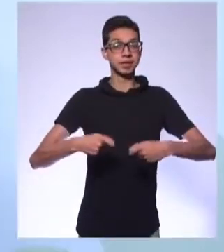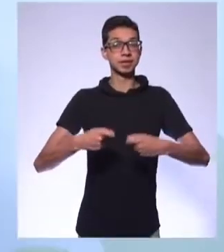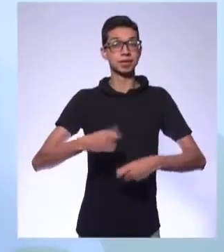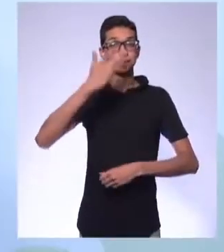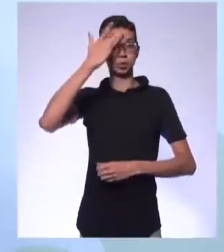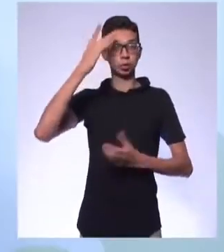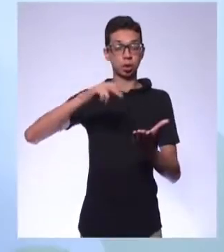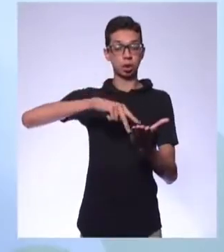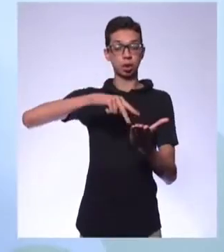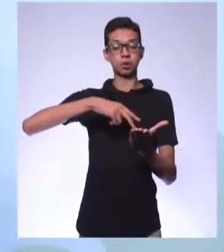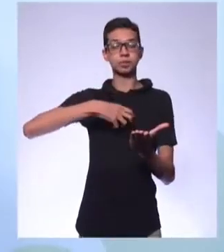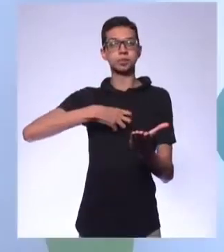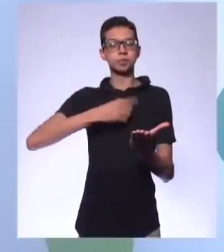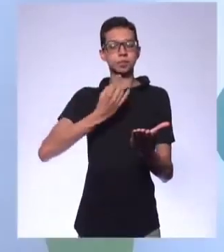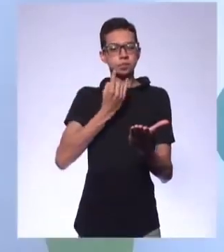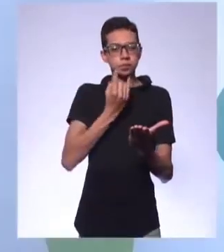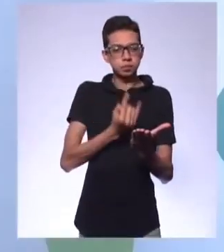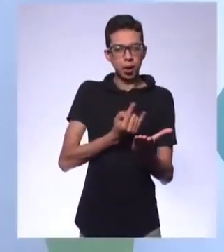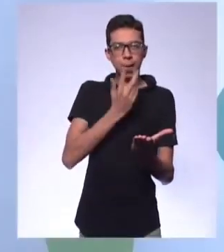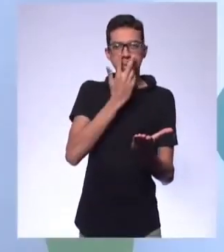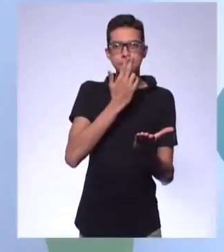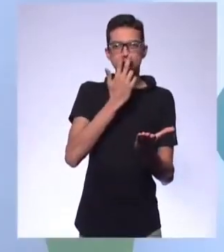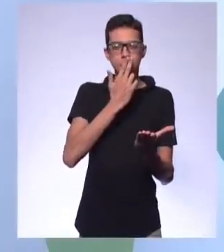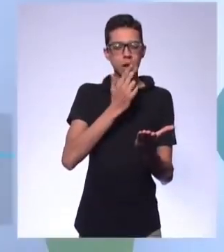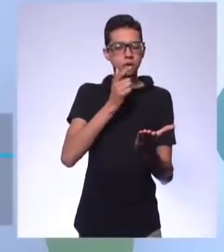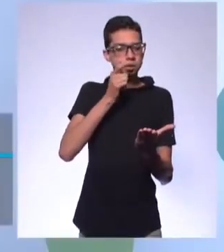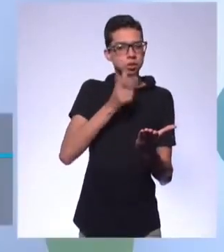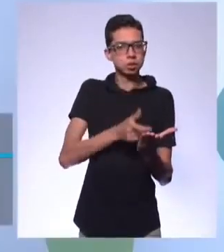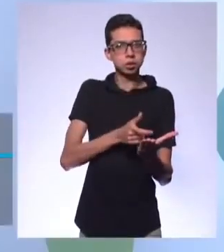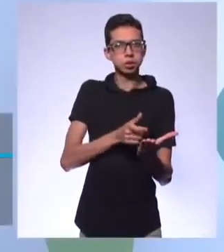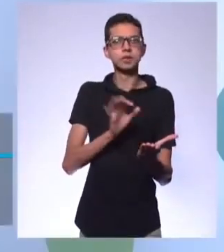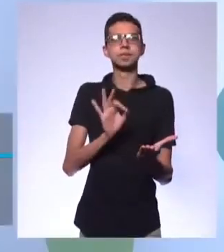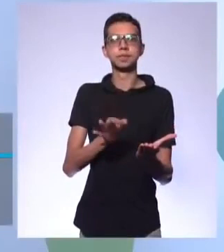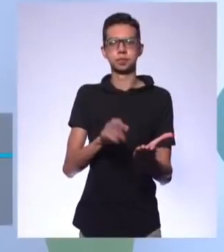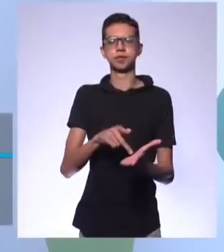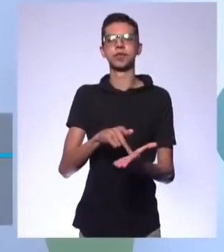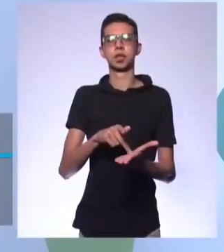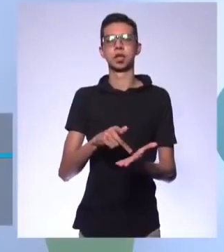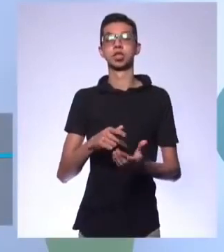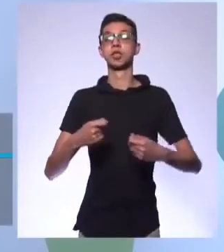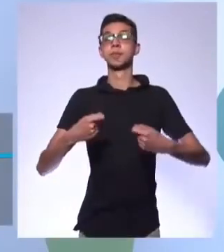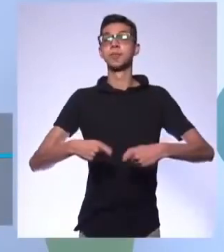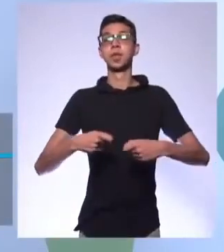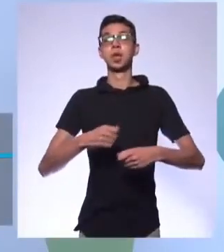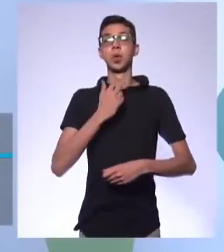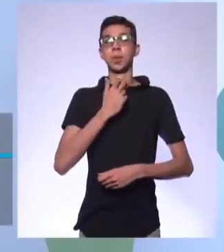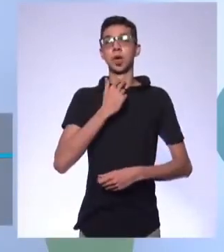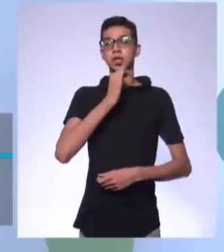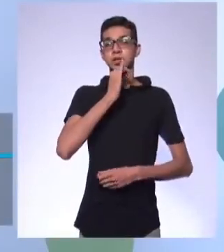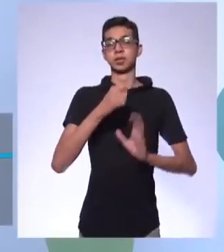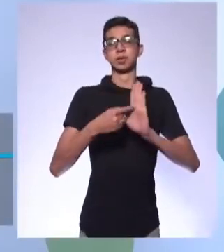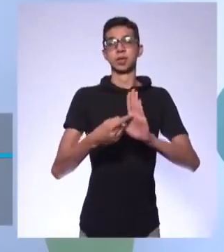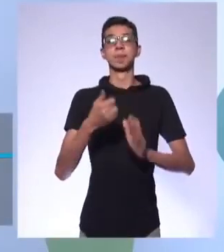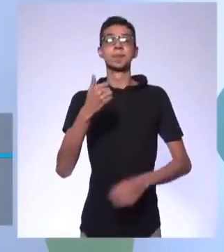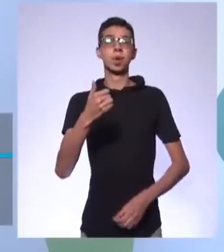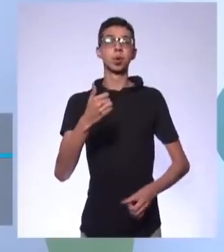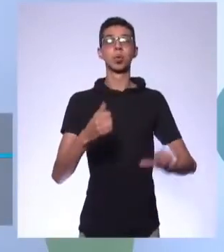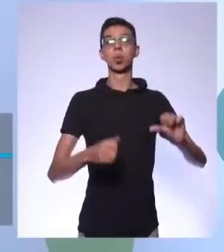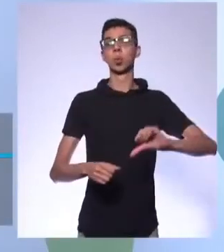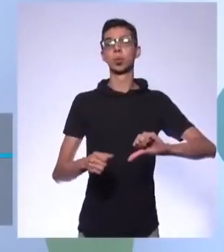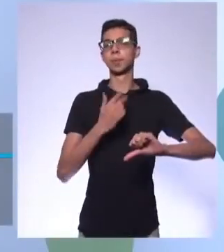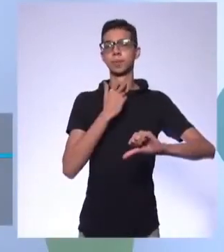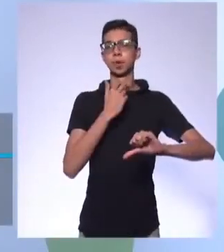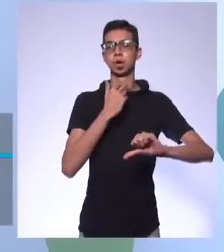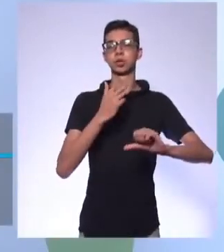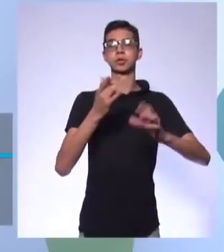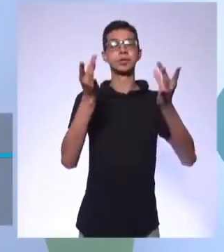lá lendo, né? E mostrar propriedade, né? Não adianta você falar, é bom, é ruim, não. Tem que mostrar, igual você falou, né? Tem que mostrar o passo a passo,